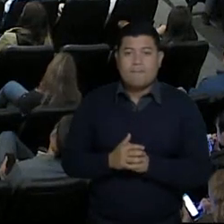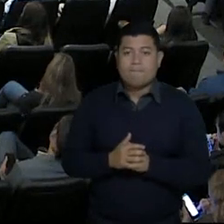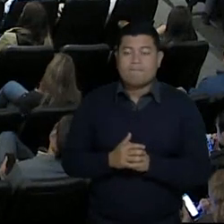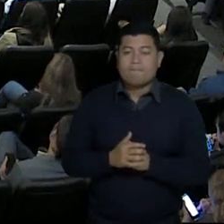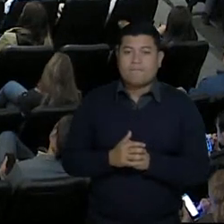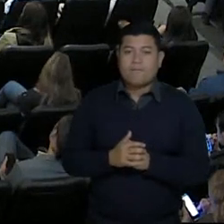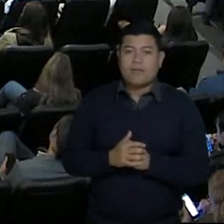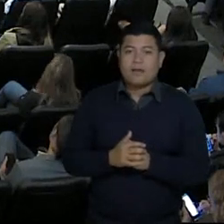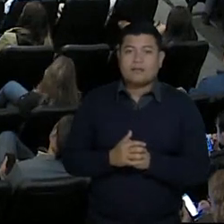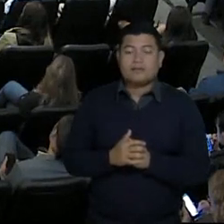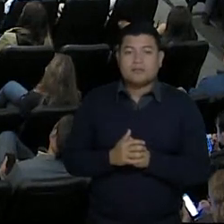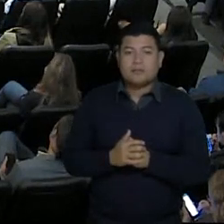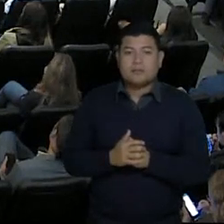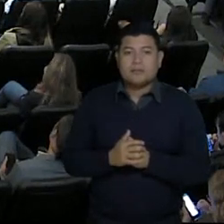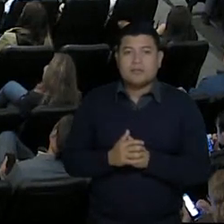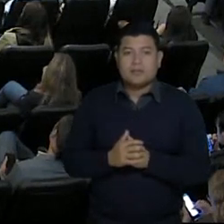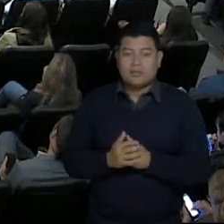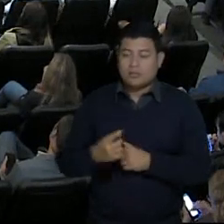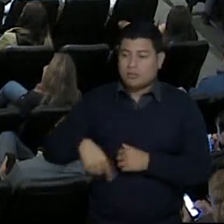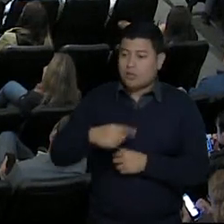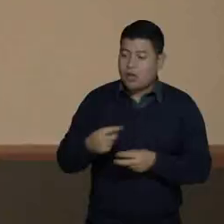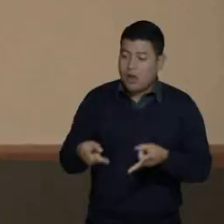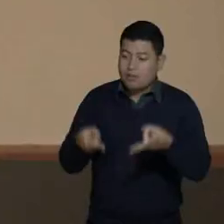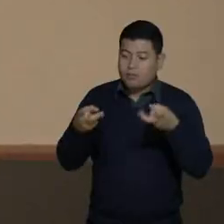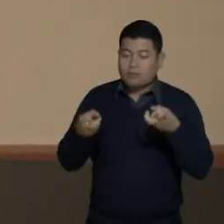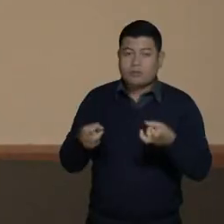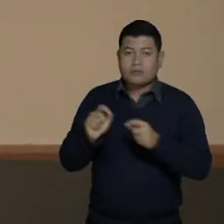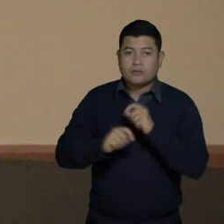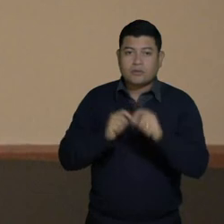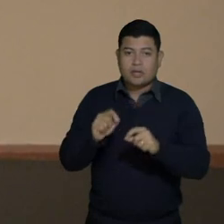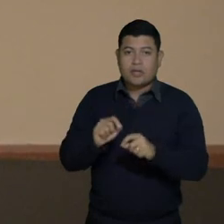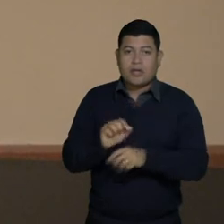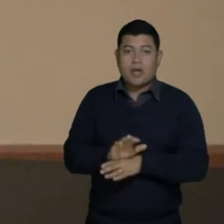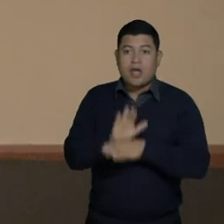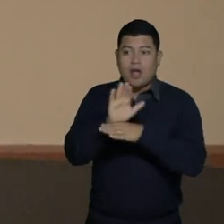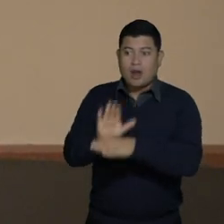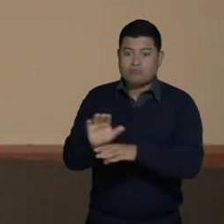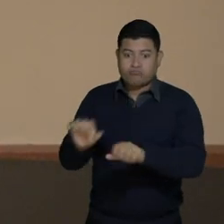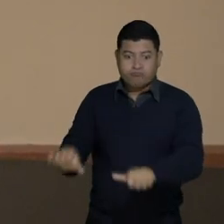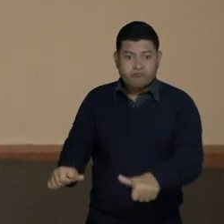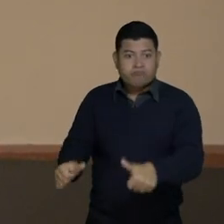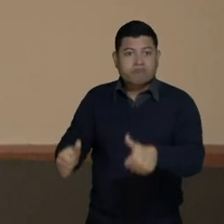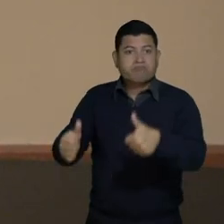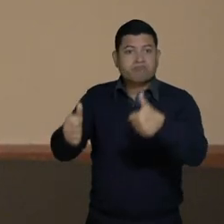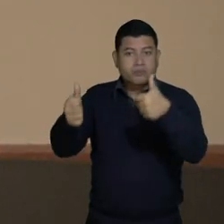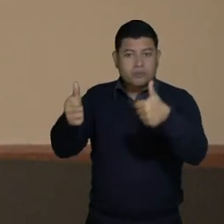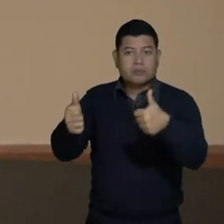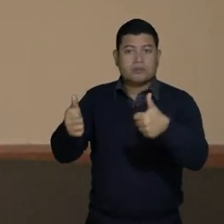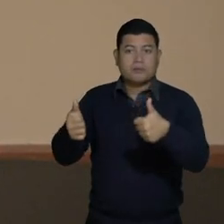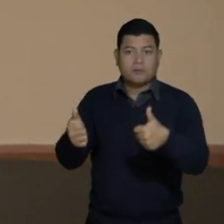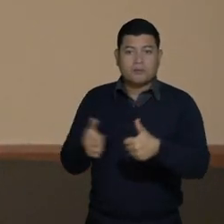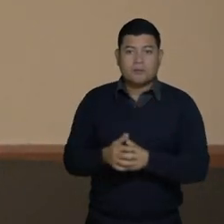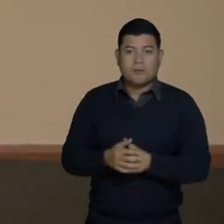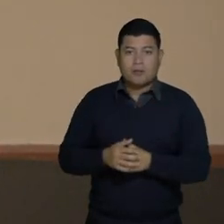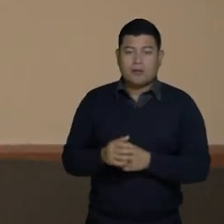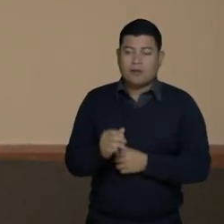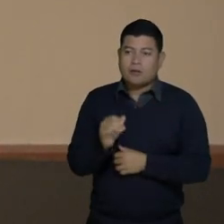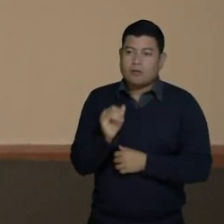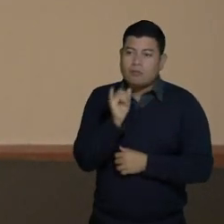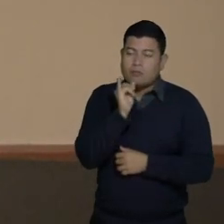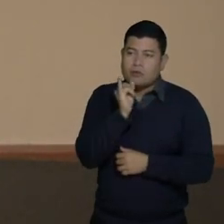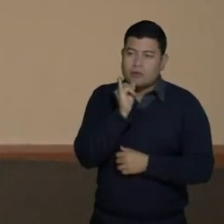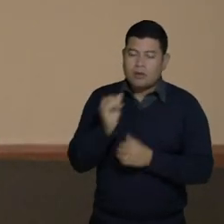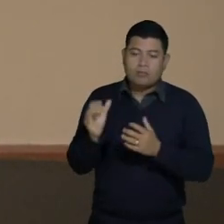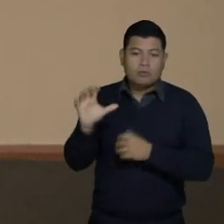ã e a gente percebe que ele melhora muito nessa coisa explícita né como que a som é formada como